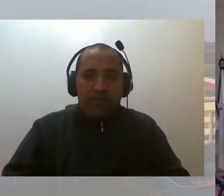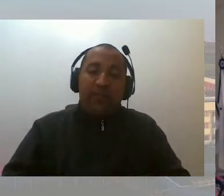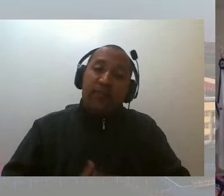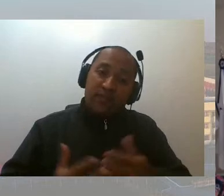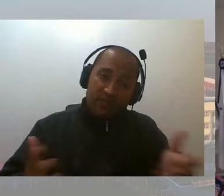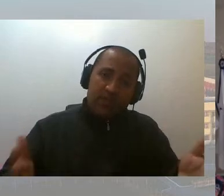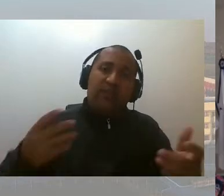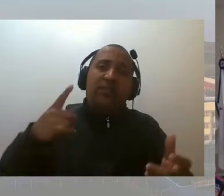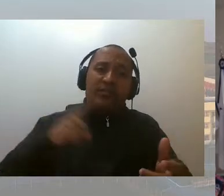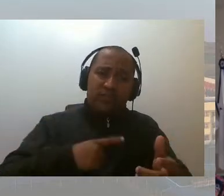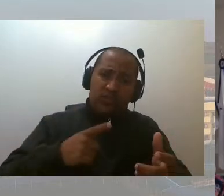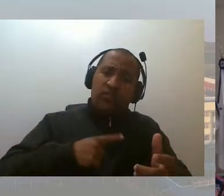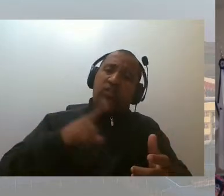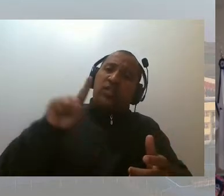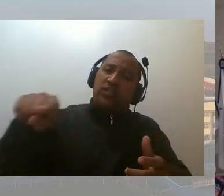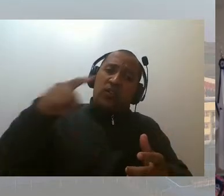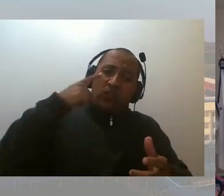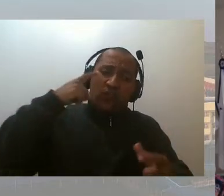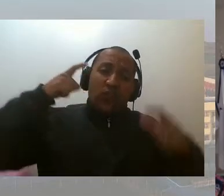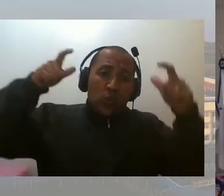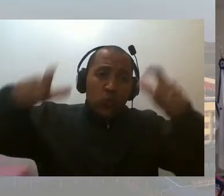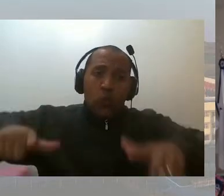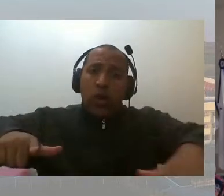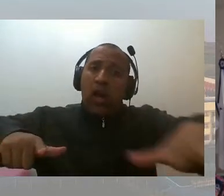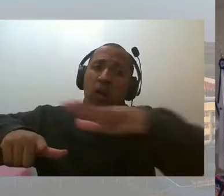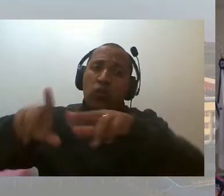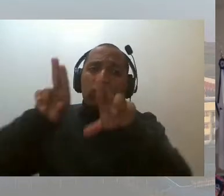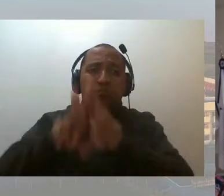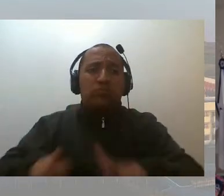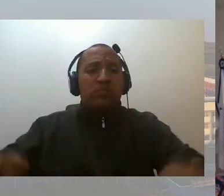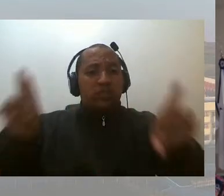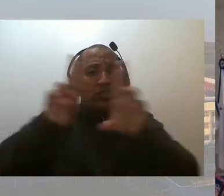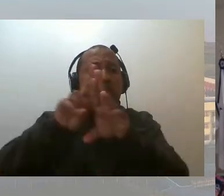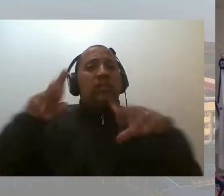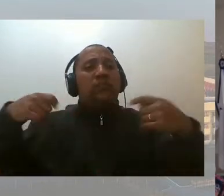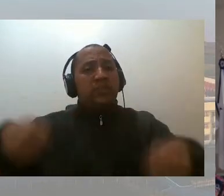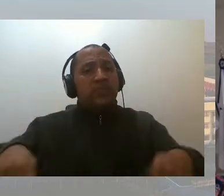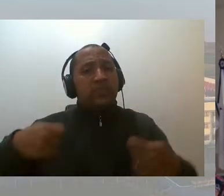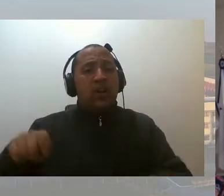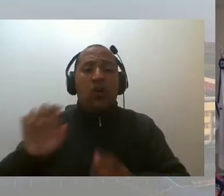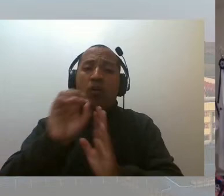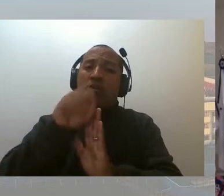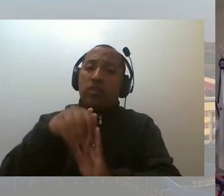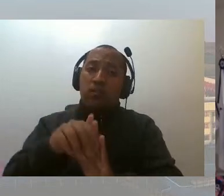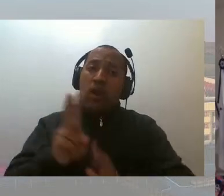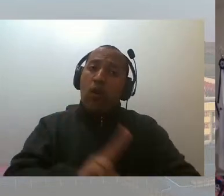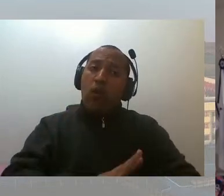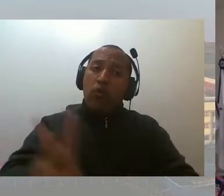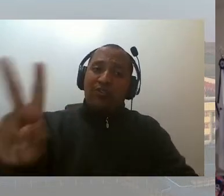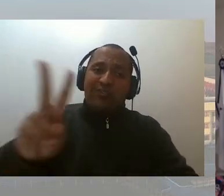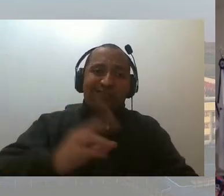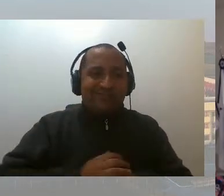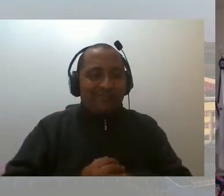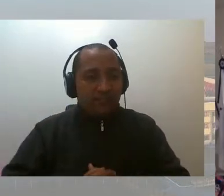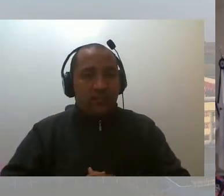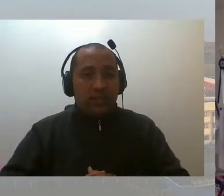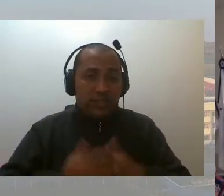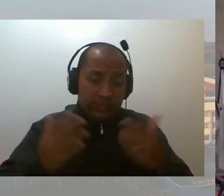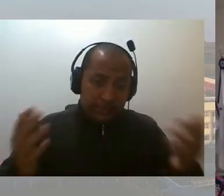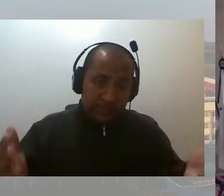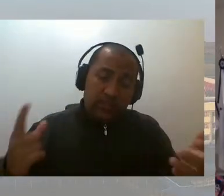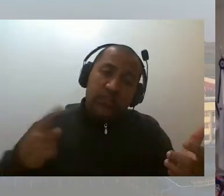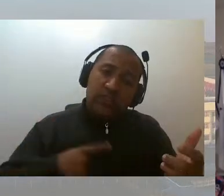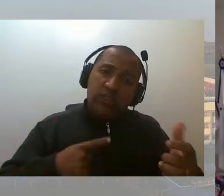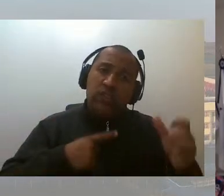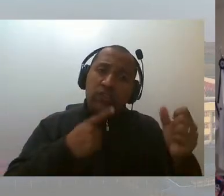onde somente quem ocupa o espaço universitário é aquele que tem condições financeiras de bancar sua permanência, mantendo esse